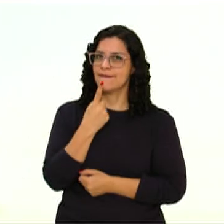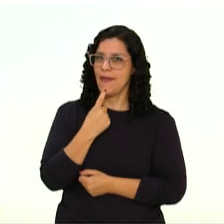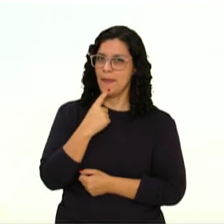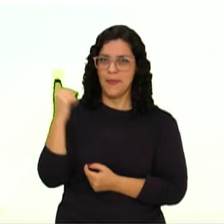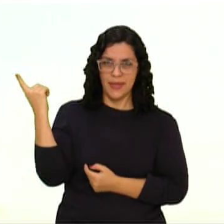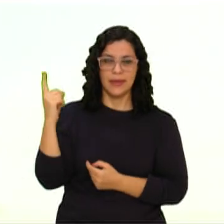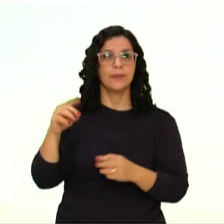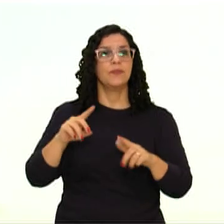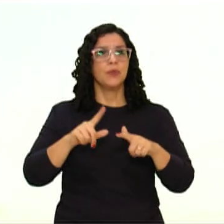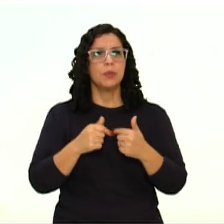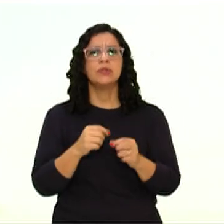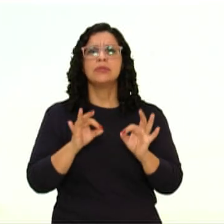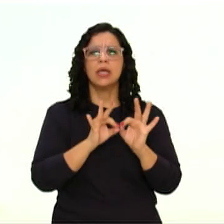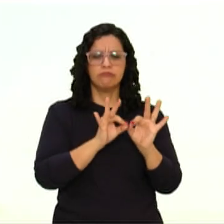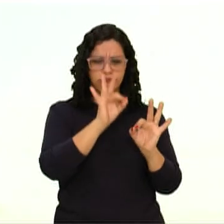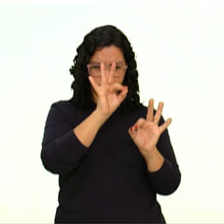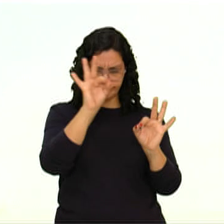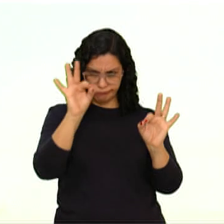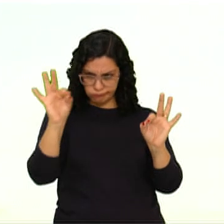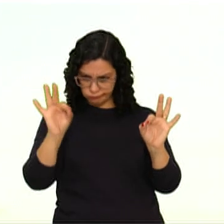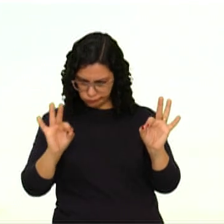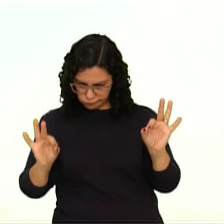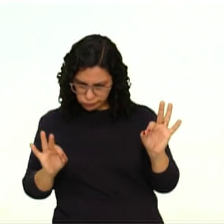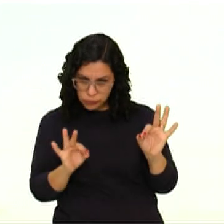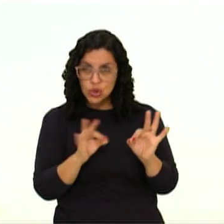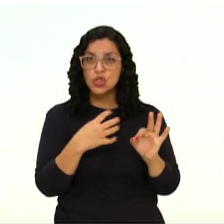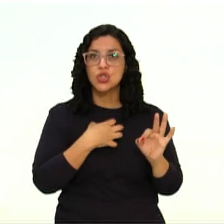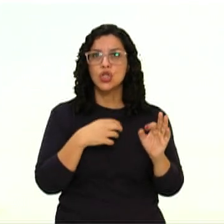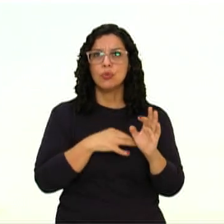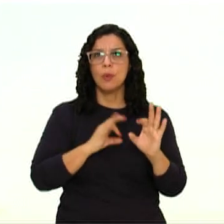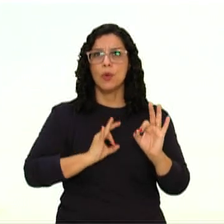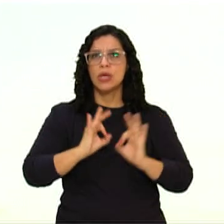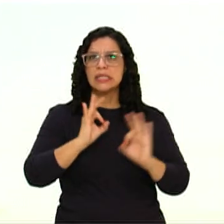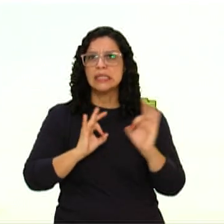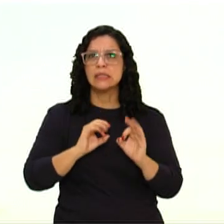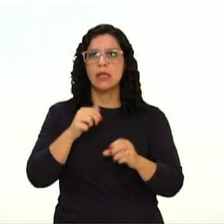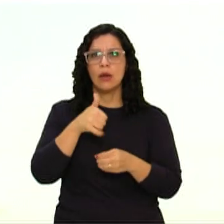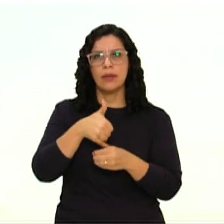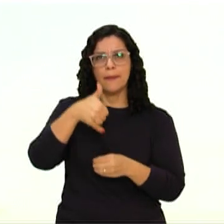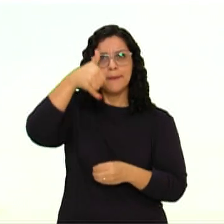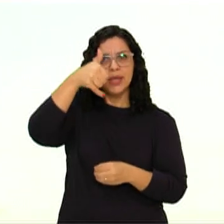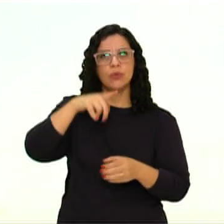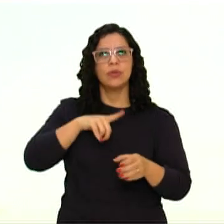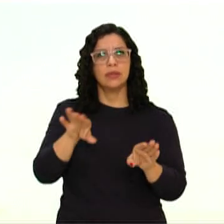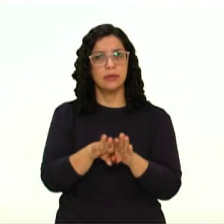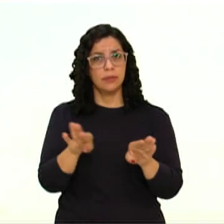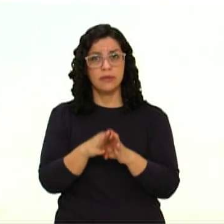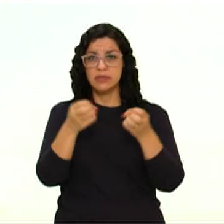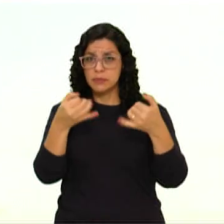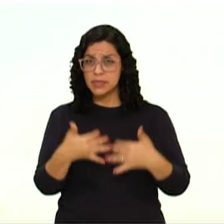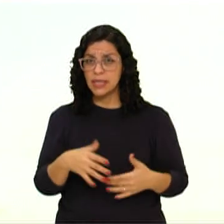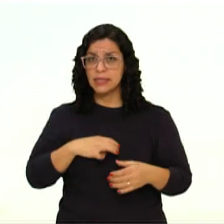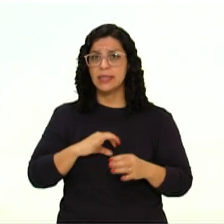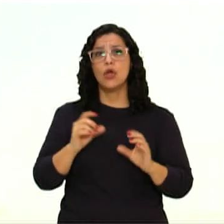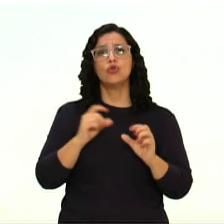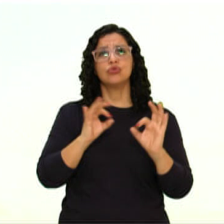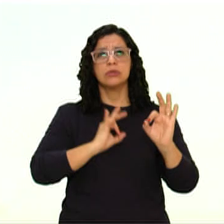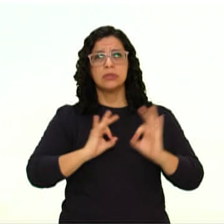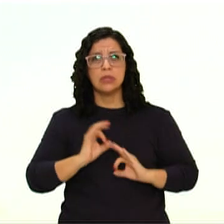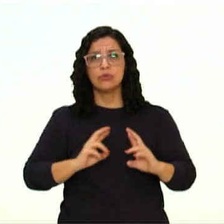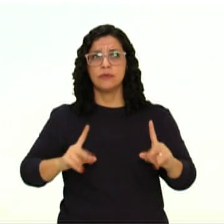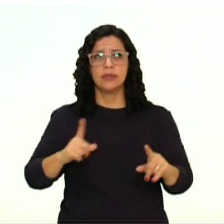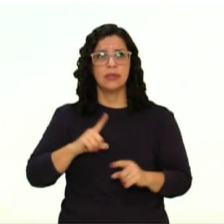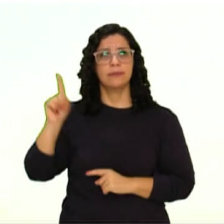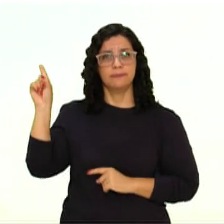esqueminha, né, mostrando ali a partir das células-tronco medulares, elas vão dar origem a linhagens, né, de outros tipos de células-tronco ali. Então